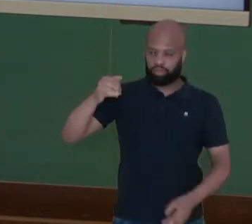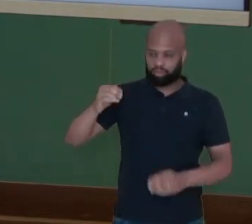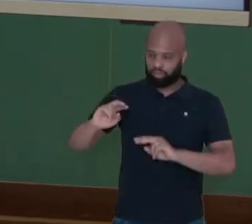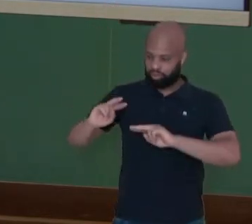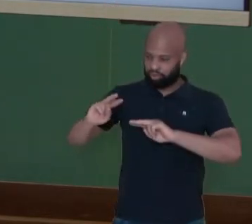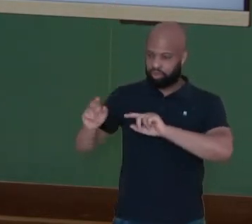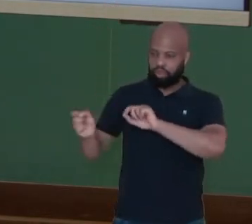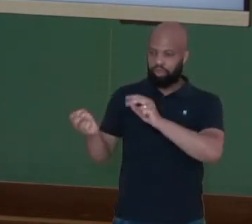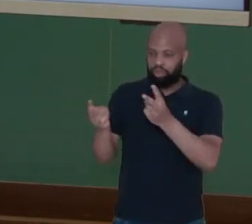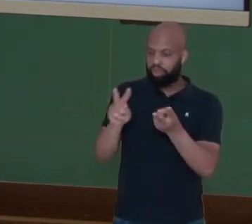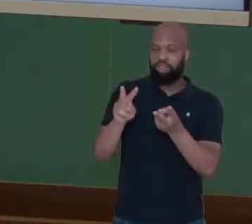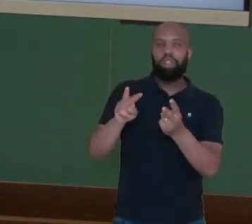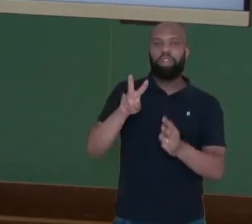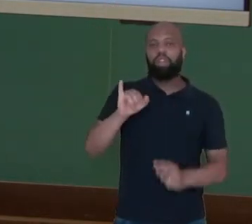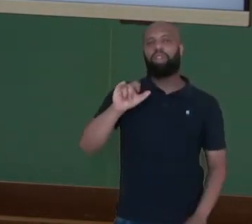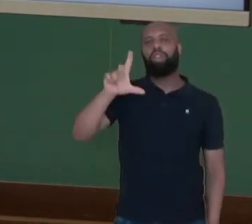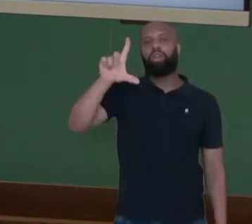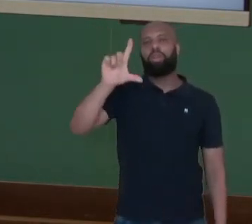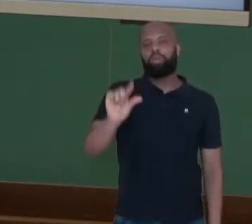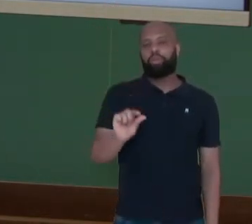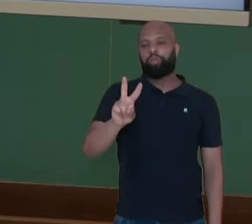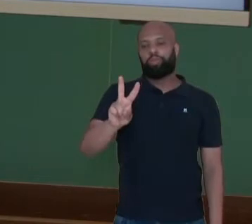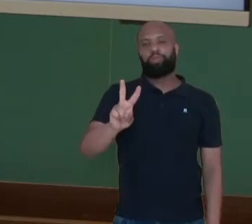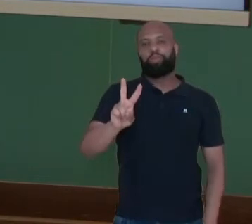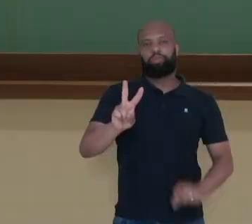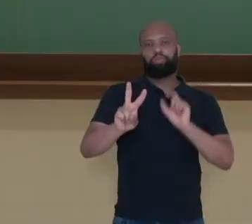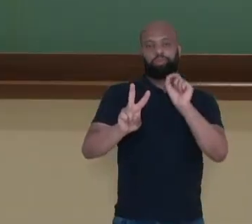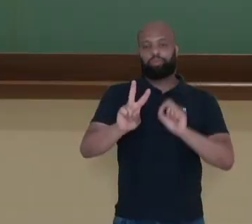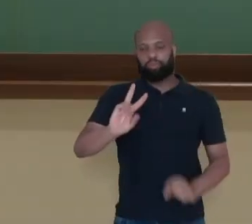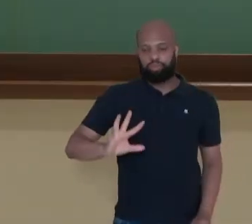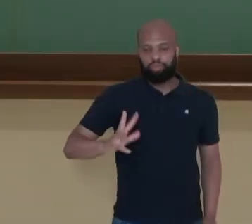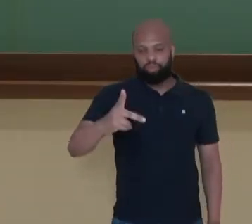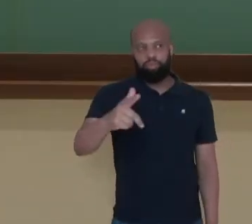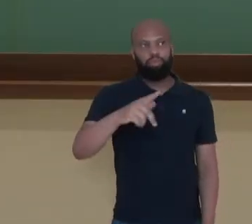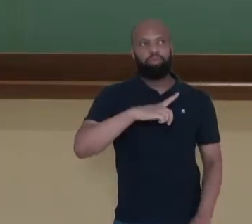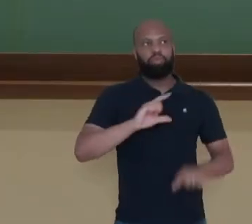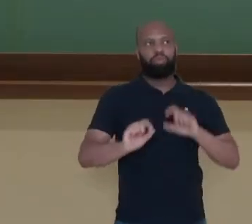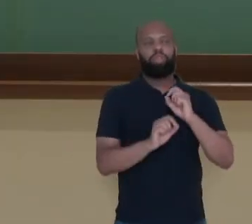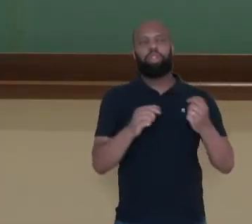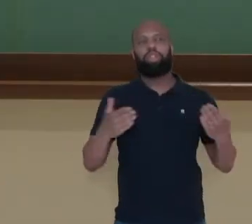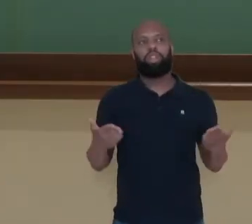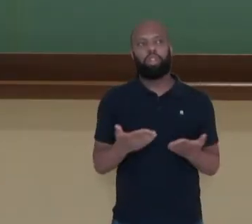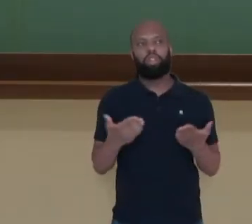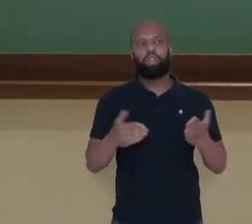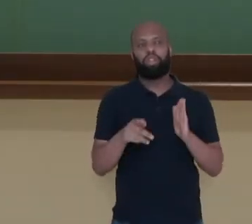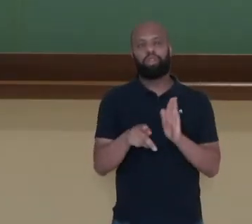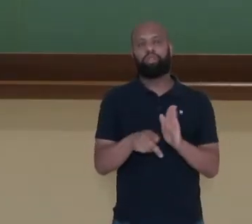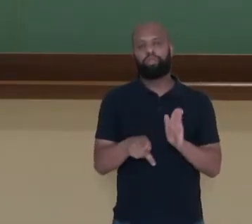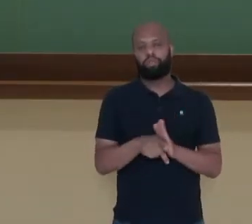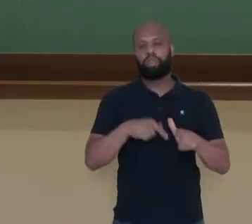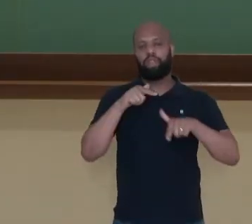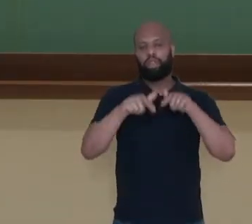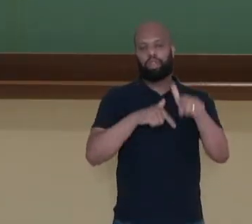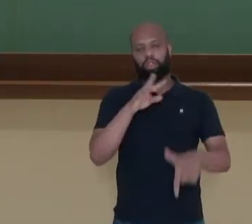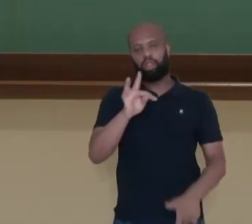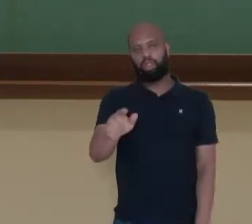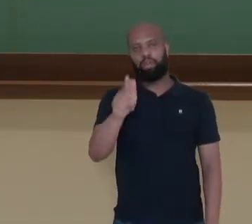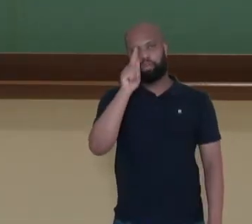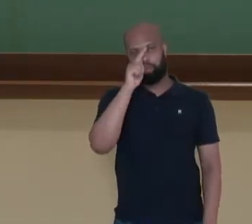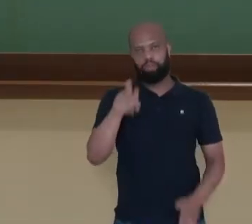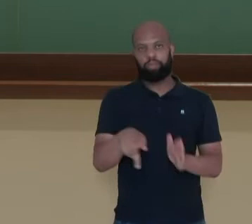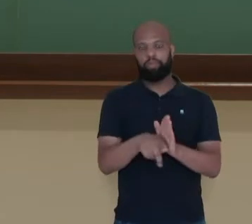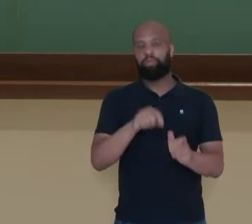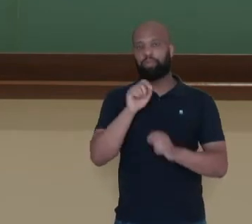acaba reduzindo a velocidade. Que outro lugar é esse? Atuação aqui, meus queridos, do trabalho da força-peso.